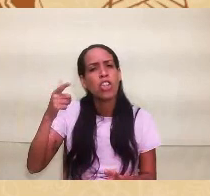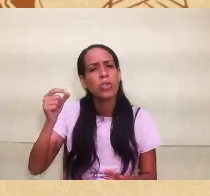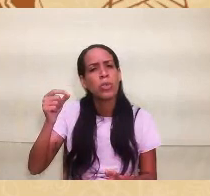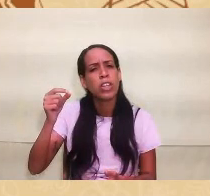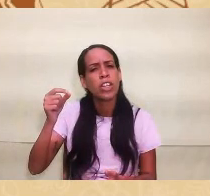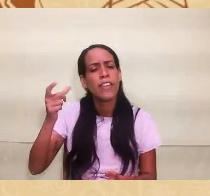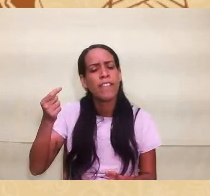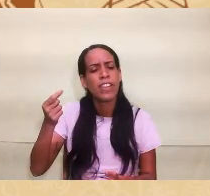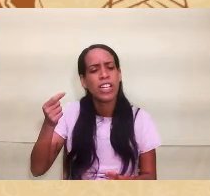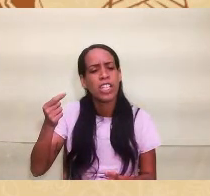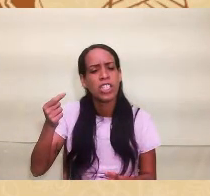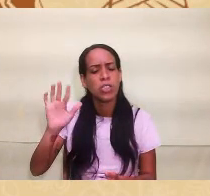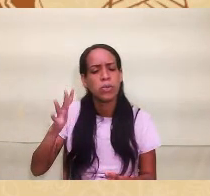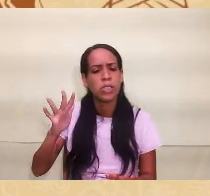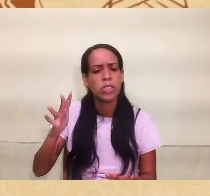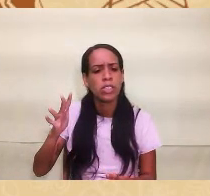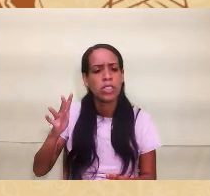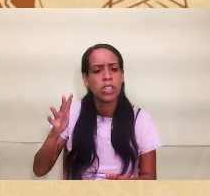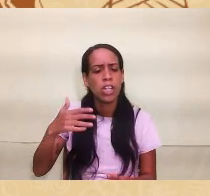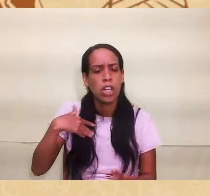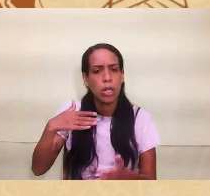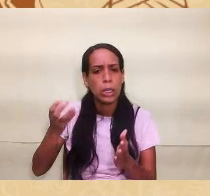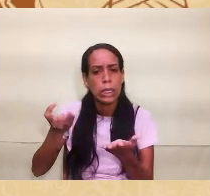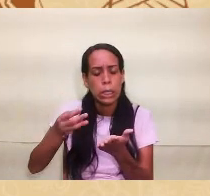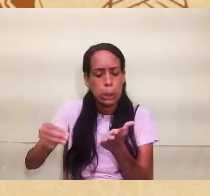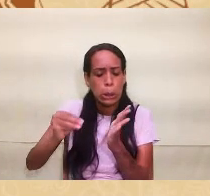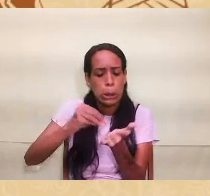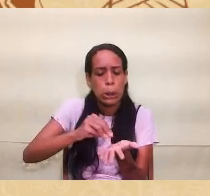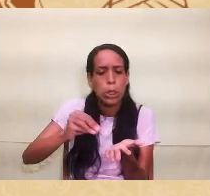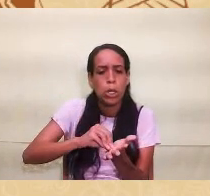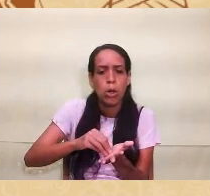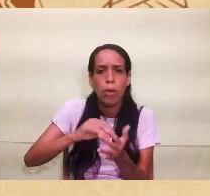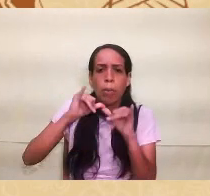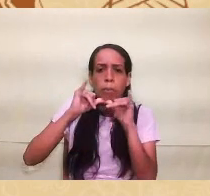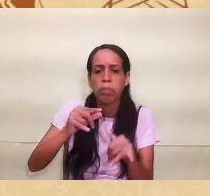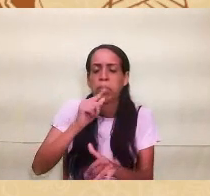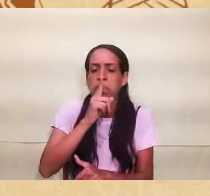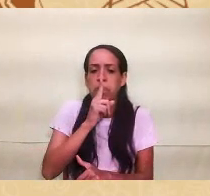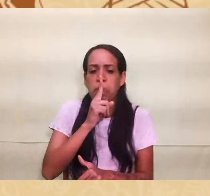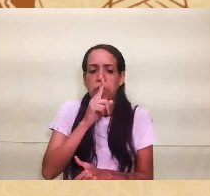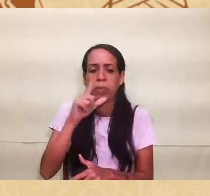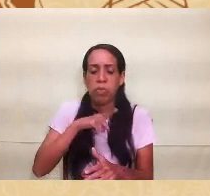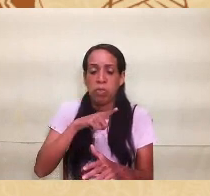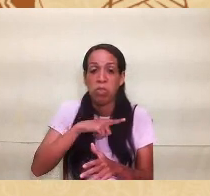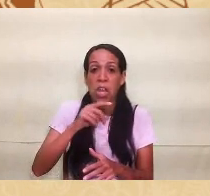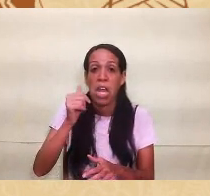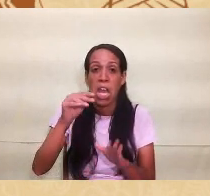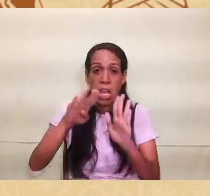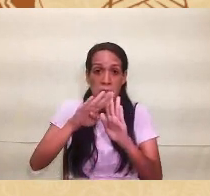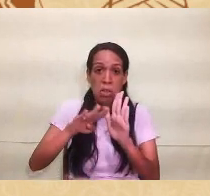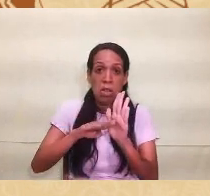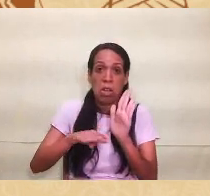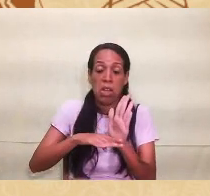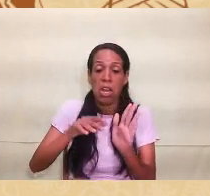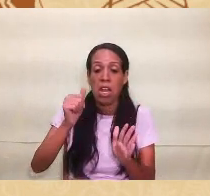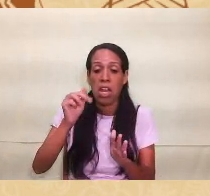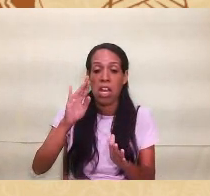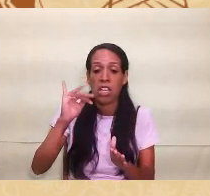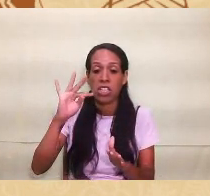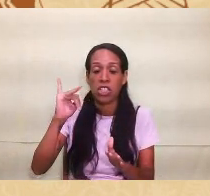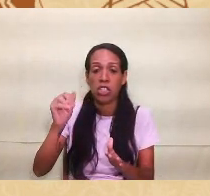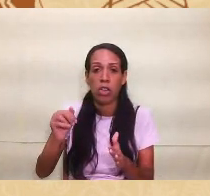estava tentando contextualizar essa subnotificação. Tem um artigo aí que recente, foi publicado essa